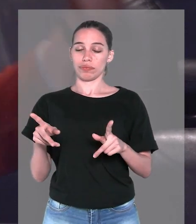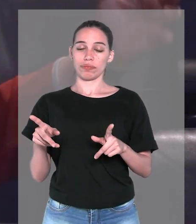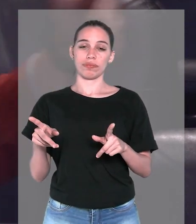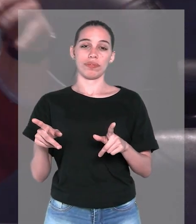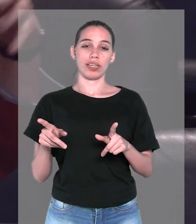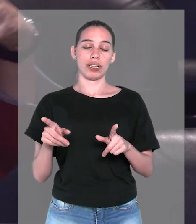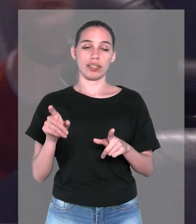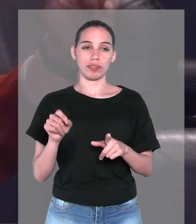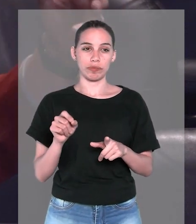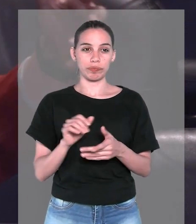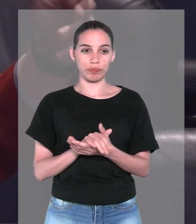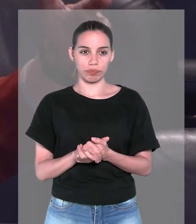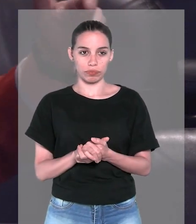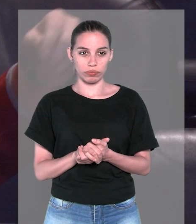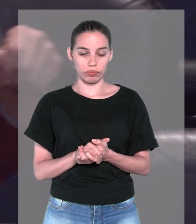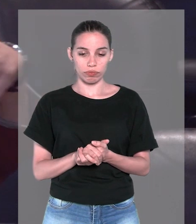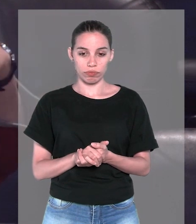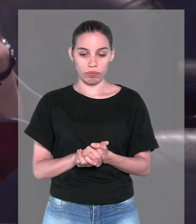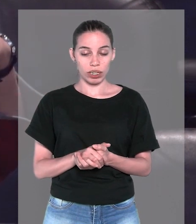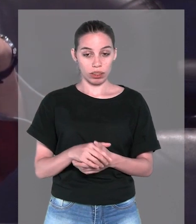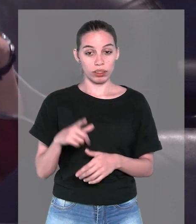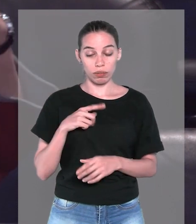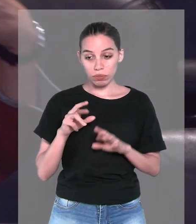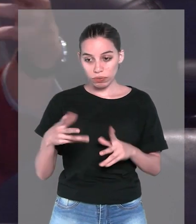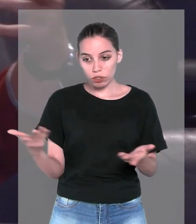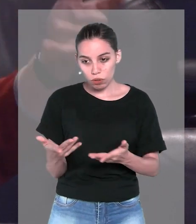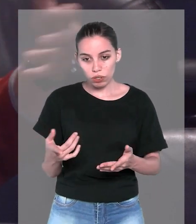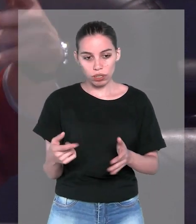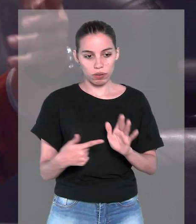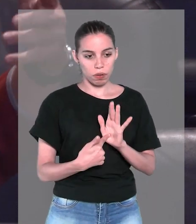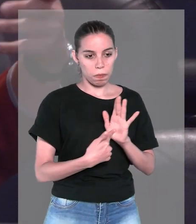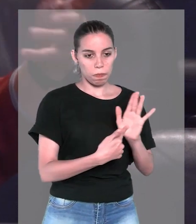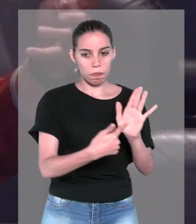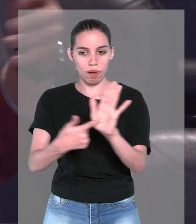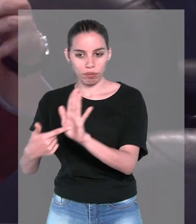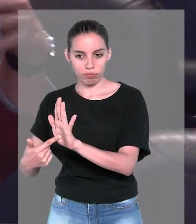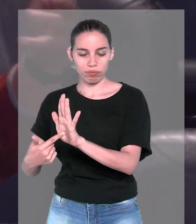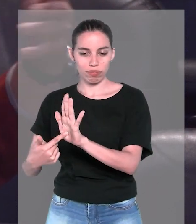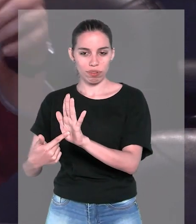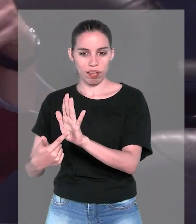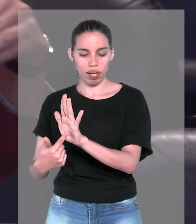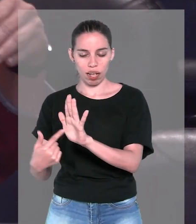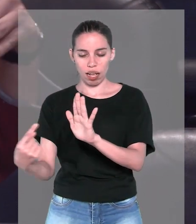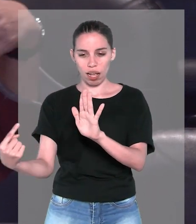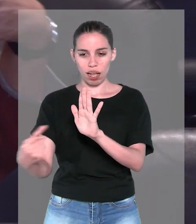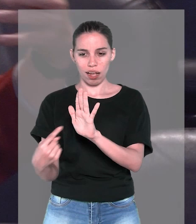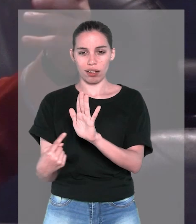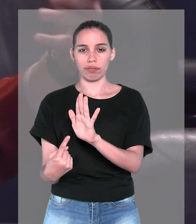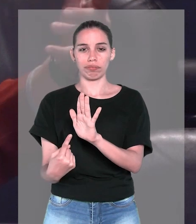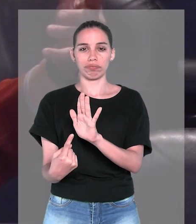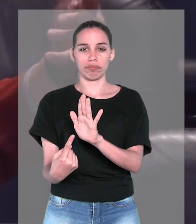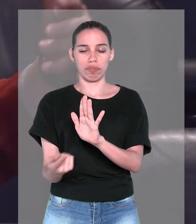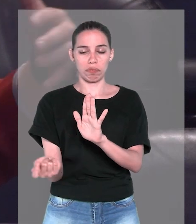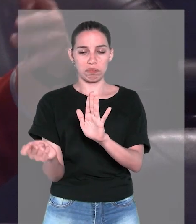nos resorts e todos esses símbolos de ascensão. E os filhos começaram também a sofrer com isso, porque a pressão para que eles